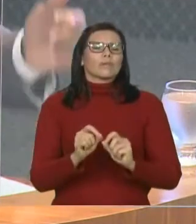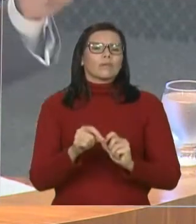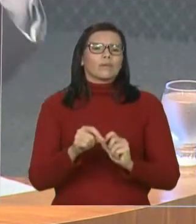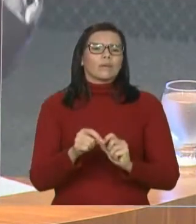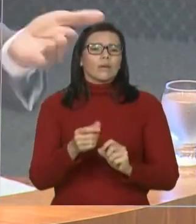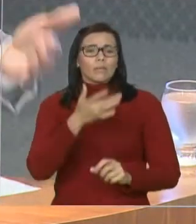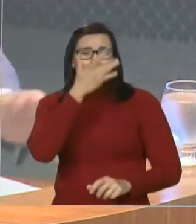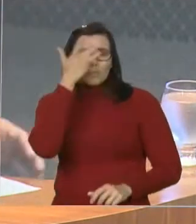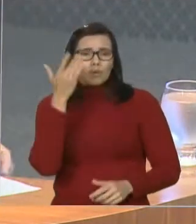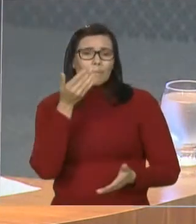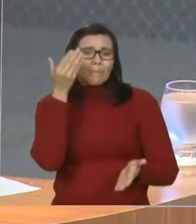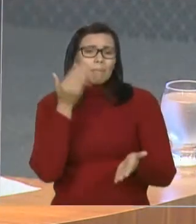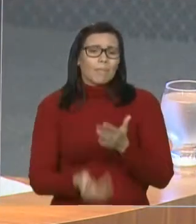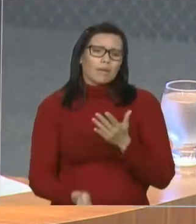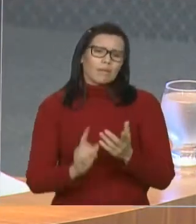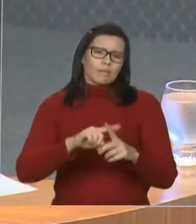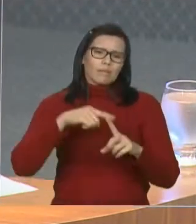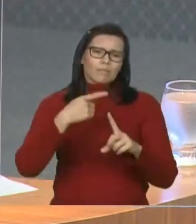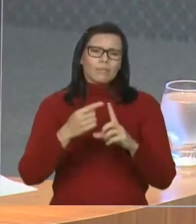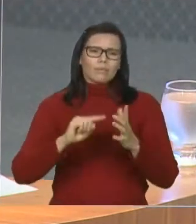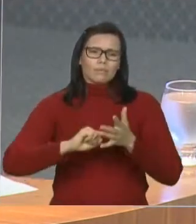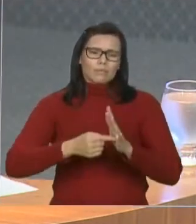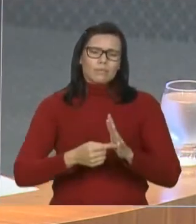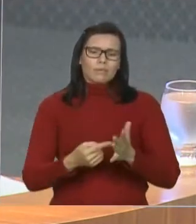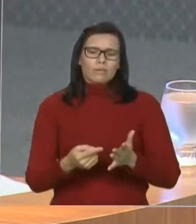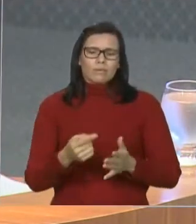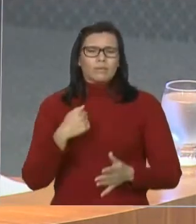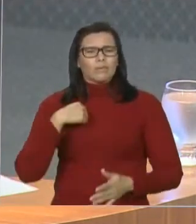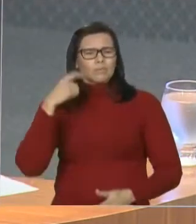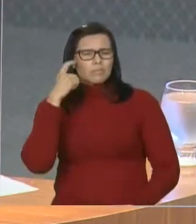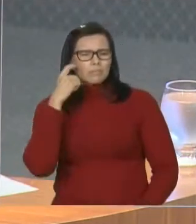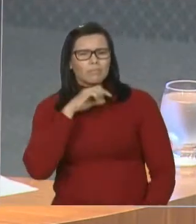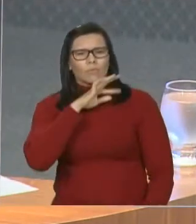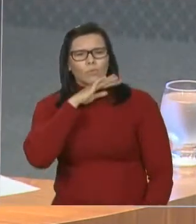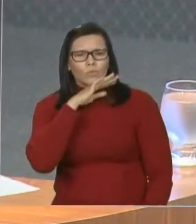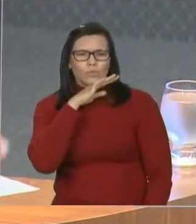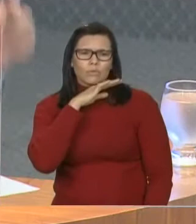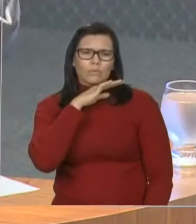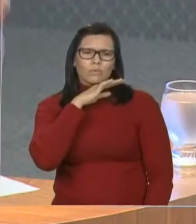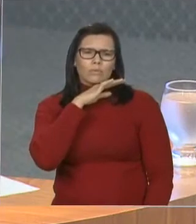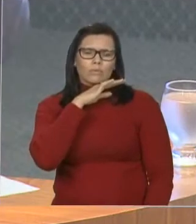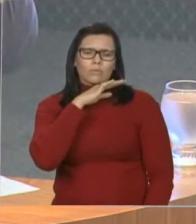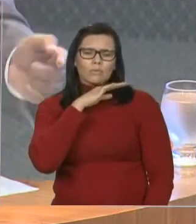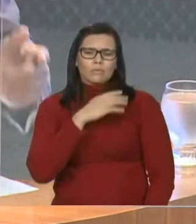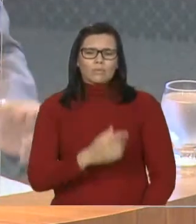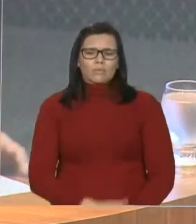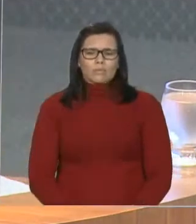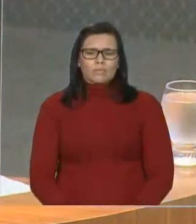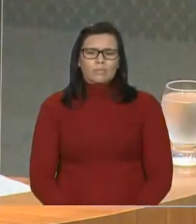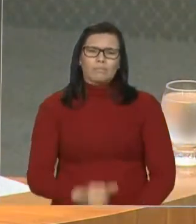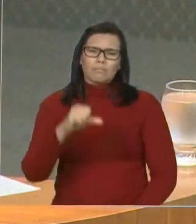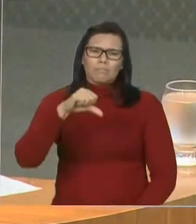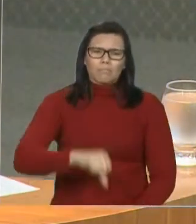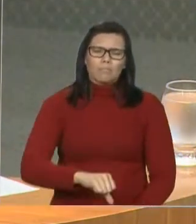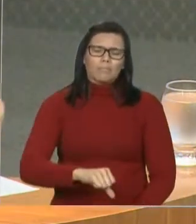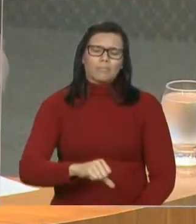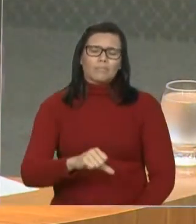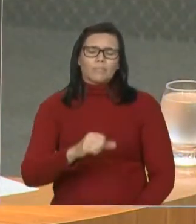retificação, na antecipação da prova, ela é ruim para o candidato maranhense. Ela prejudica o candidato